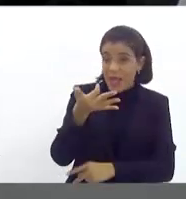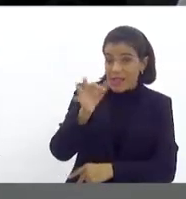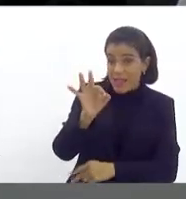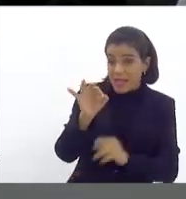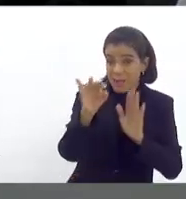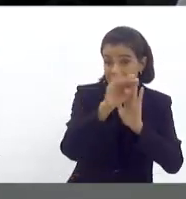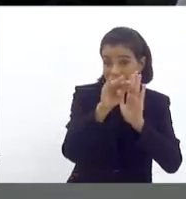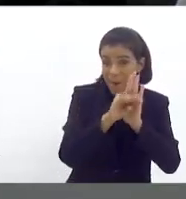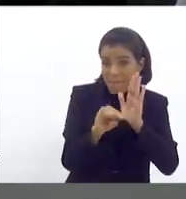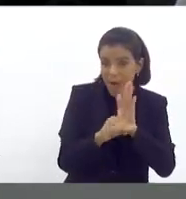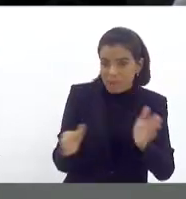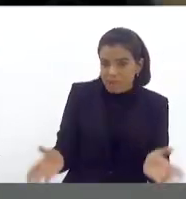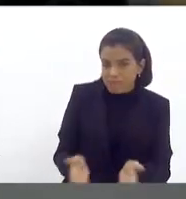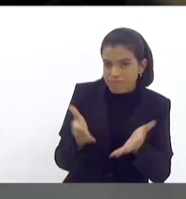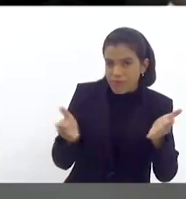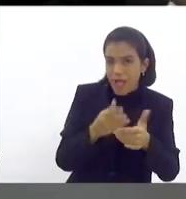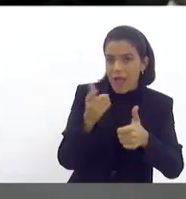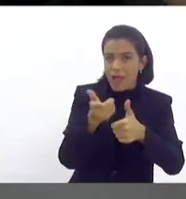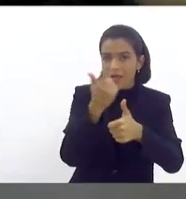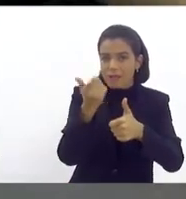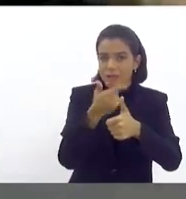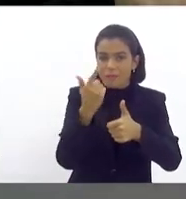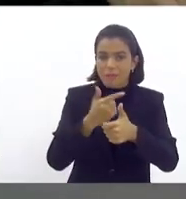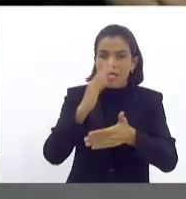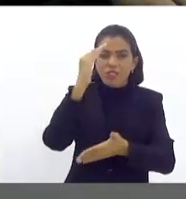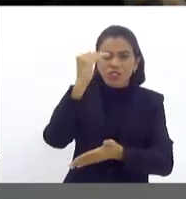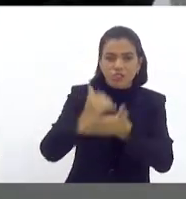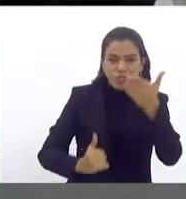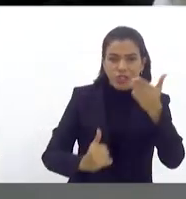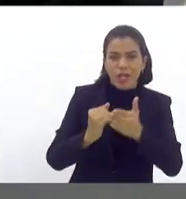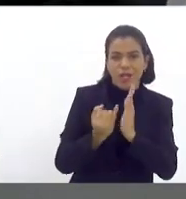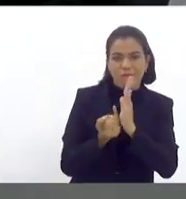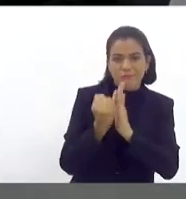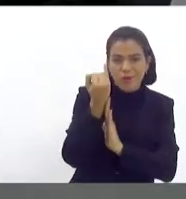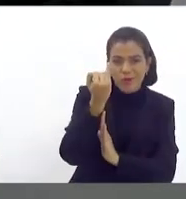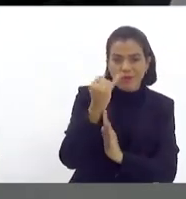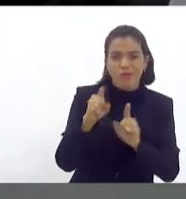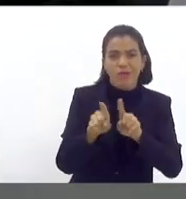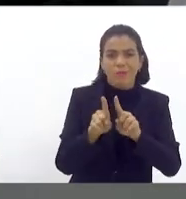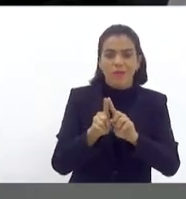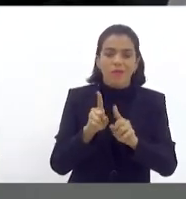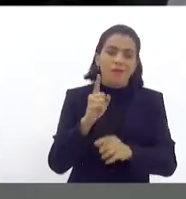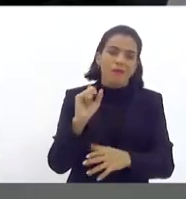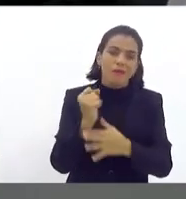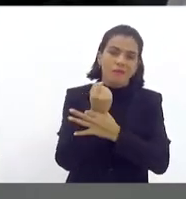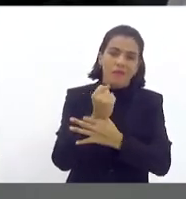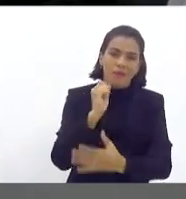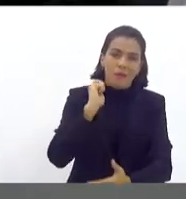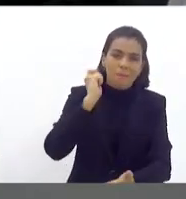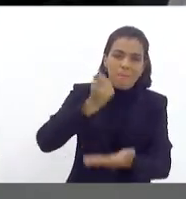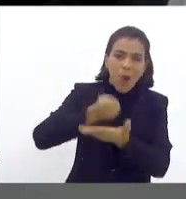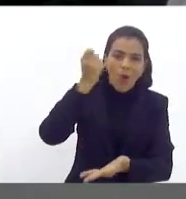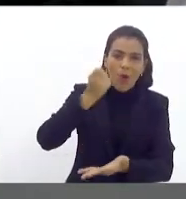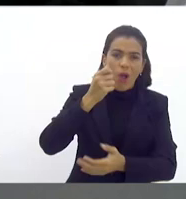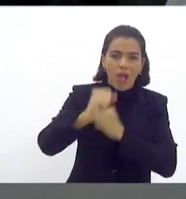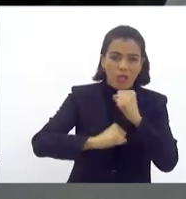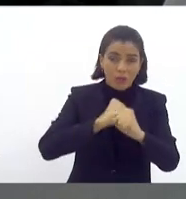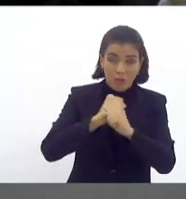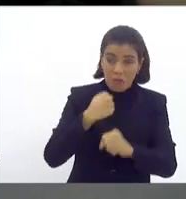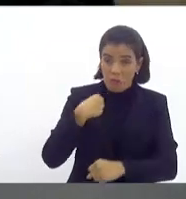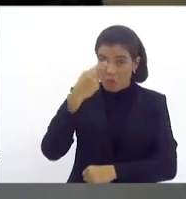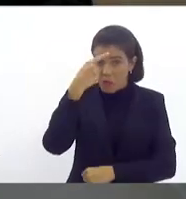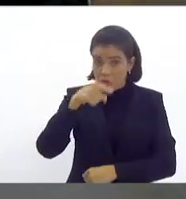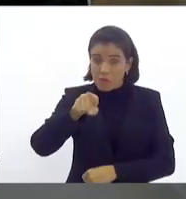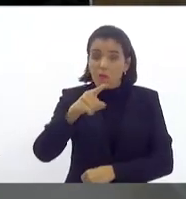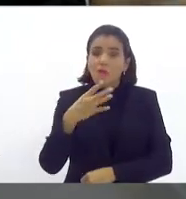para estimular. A primeira era tirar um imposto, a segunda era garantir leilão anual. A energia eólica, não sei se